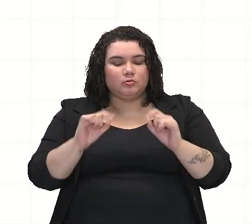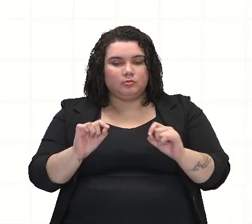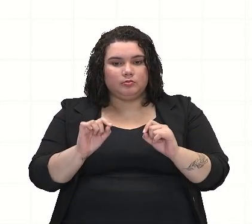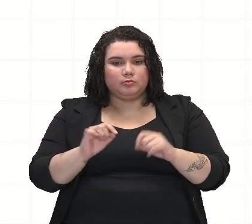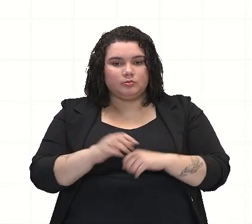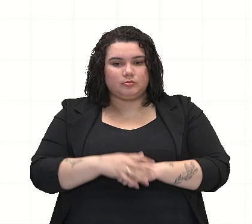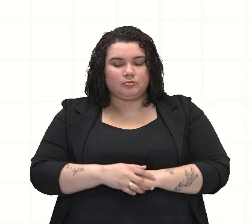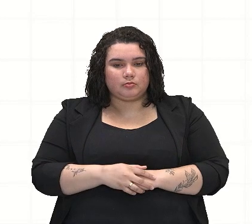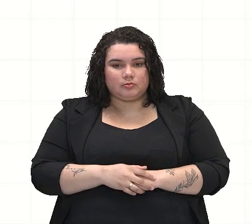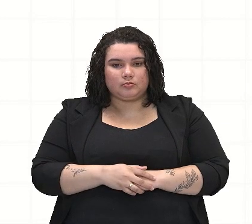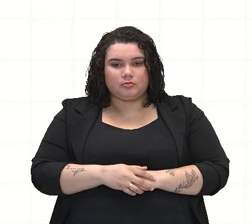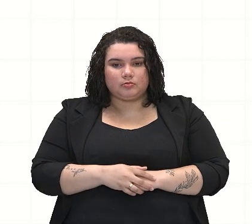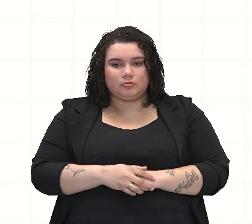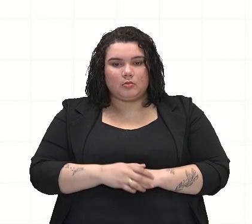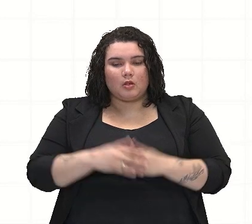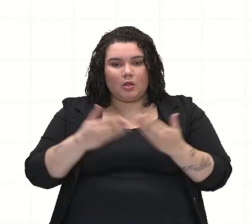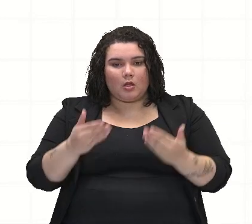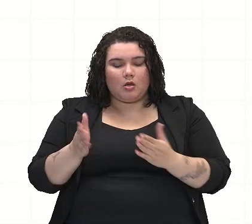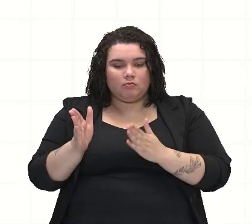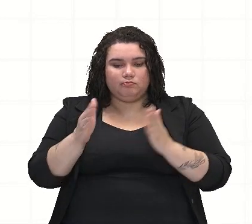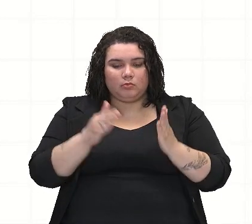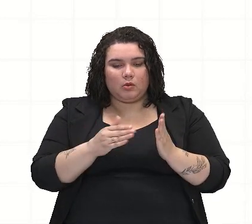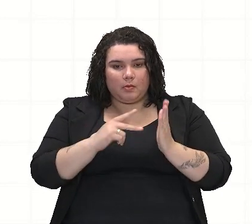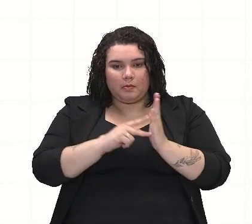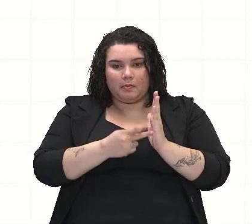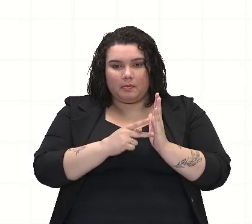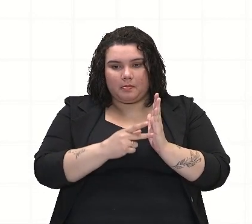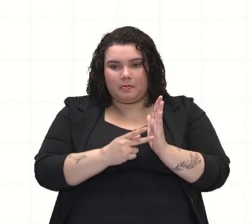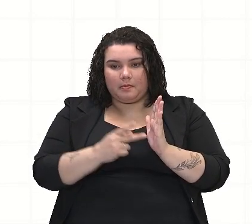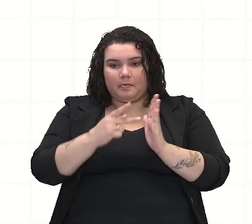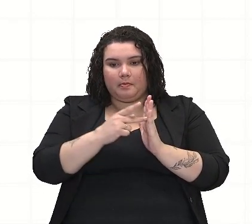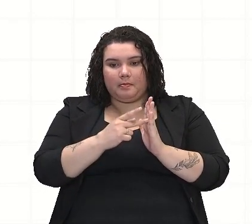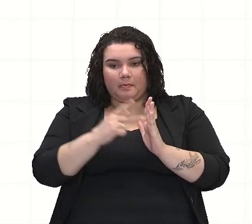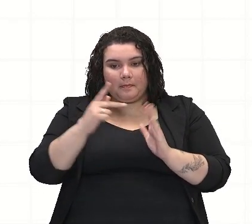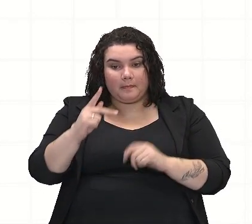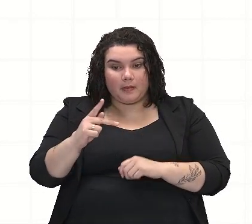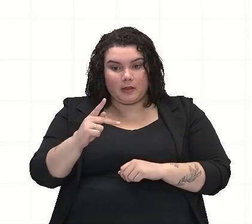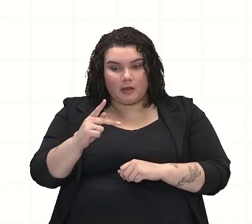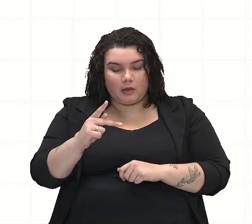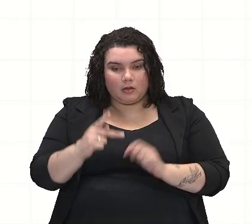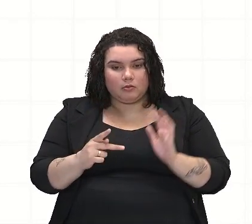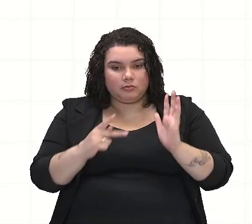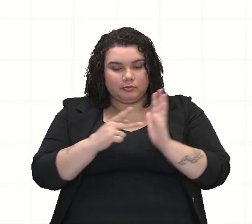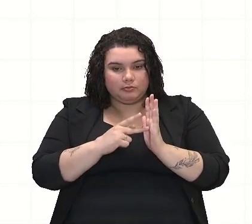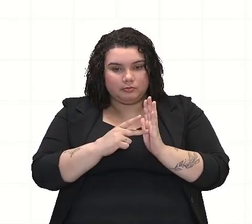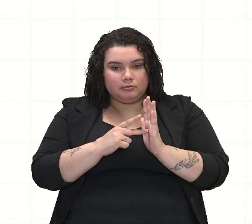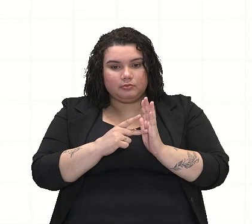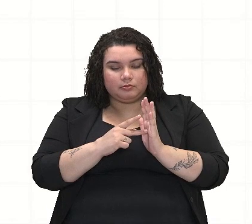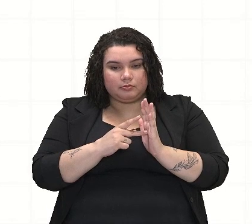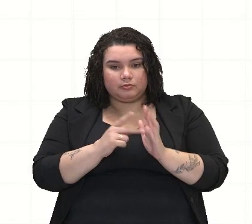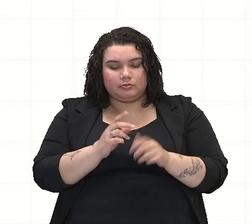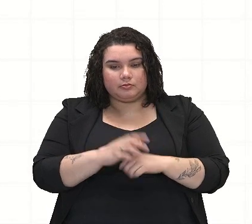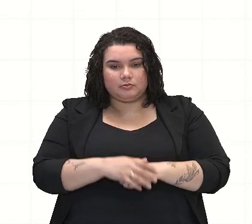ponta seca do compasso em P, né? Ó, vimos aqui, ó, né? Traçamos ele aqui,